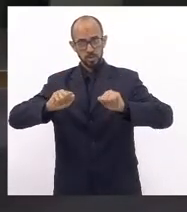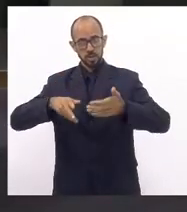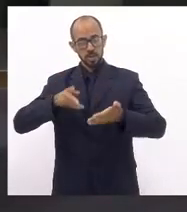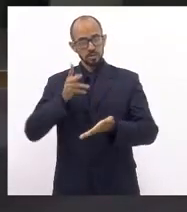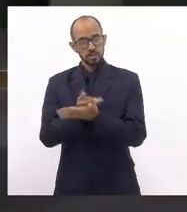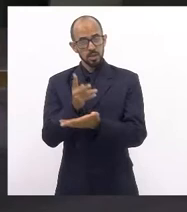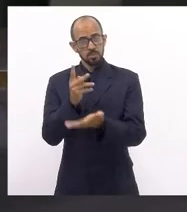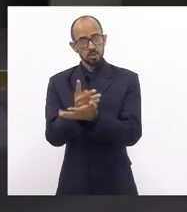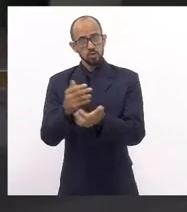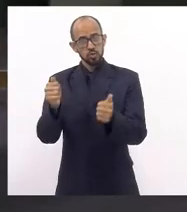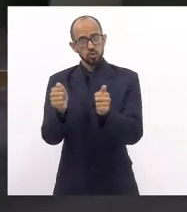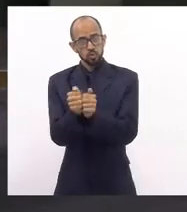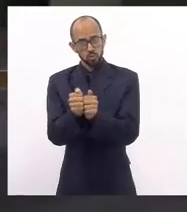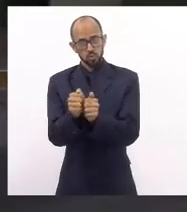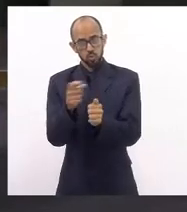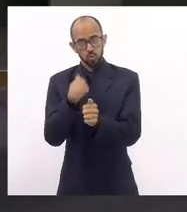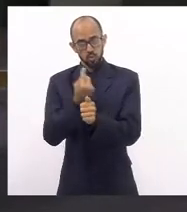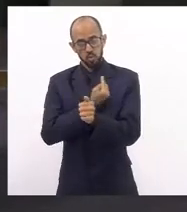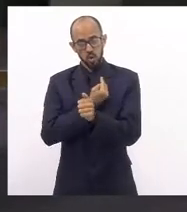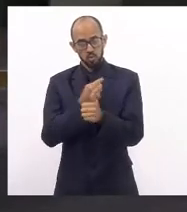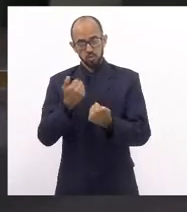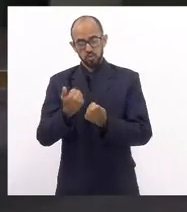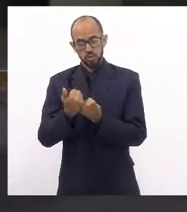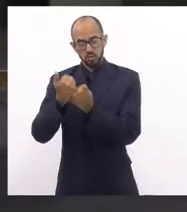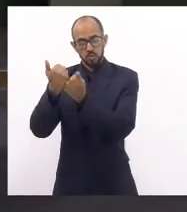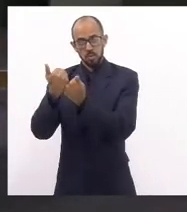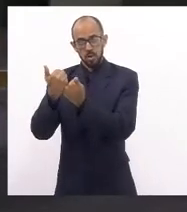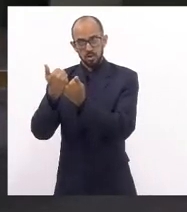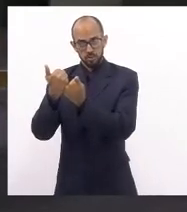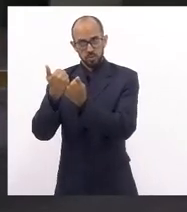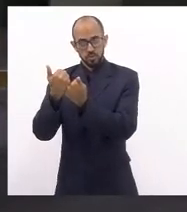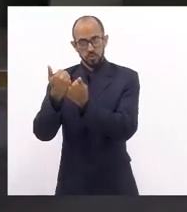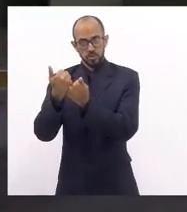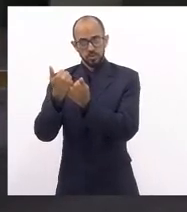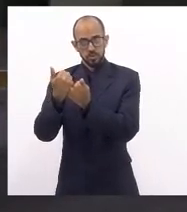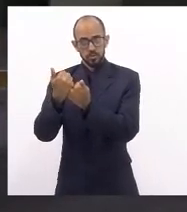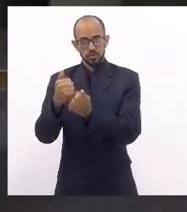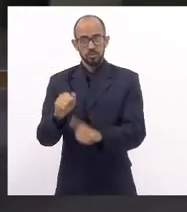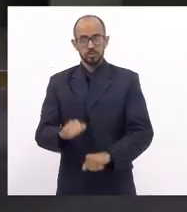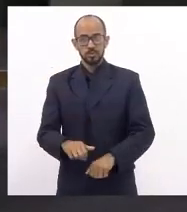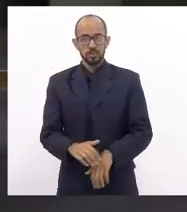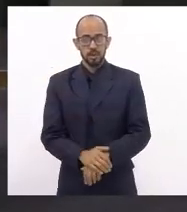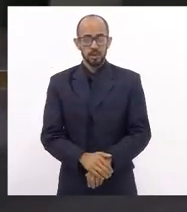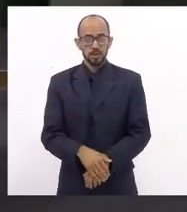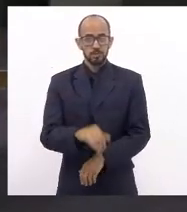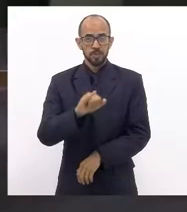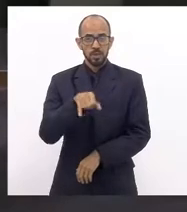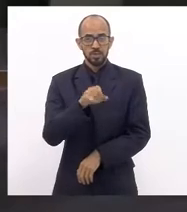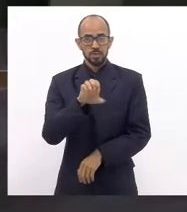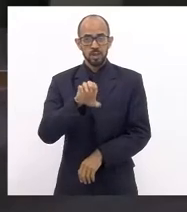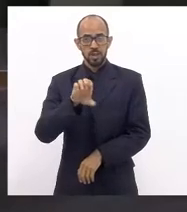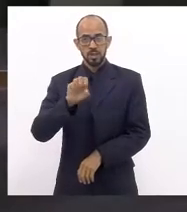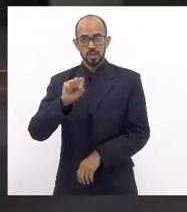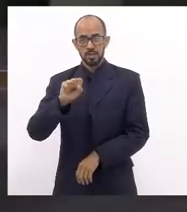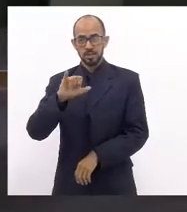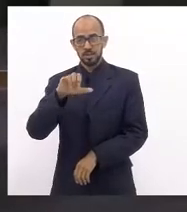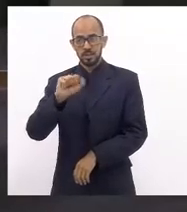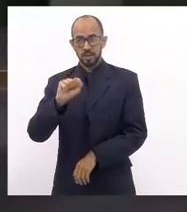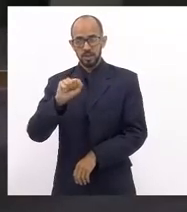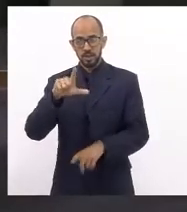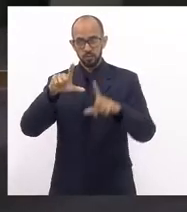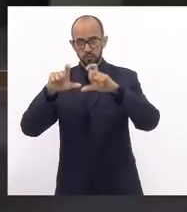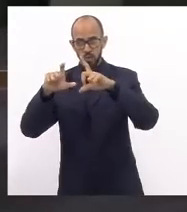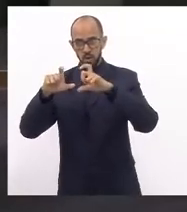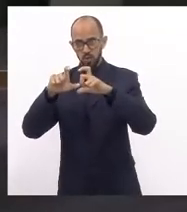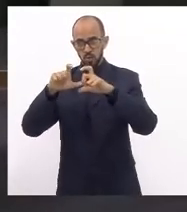nos dando suporte, nos apoiando, a todos que estão aqui, a Jéssica na foto, a Claudinha, que é minha chefe